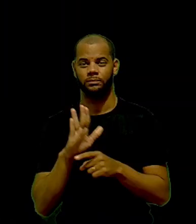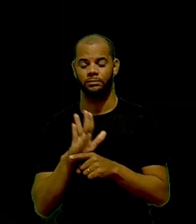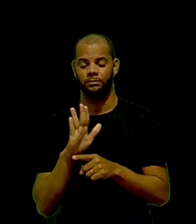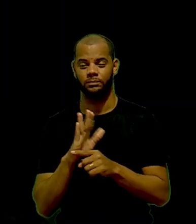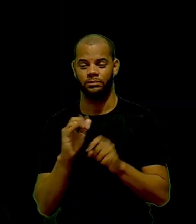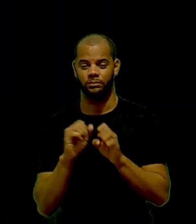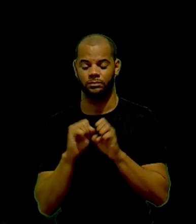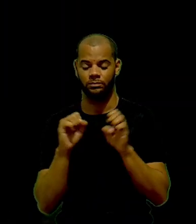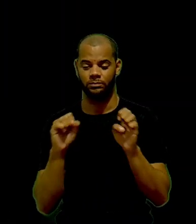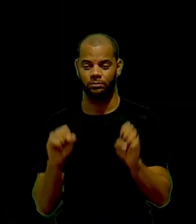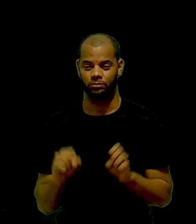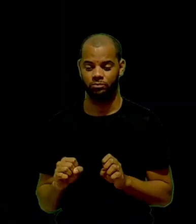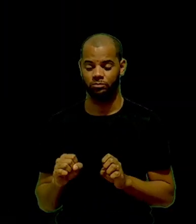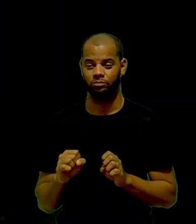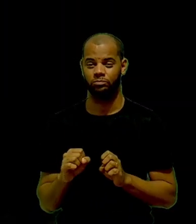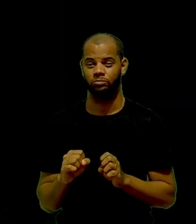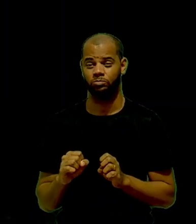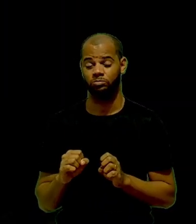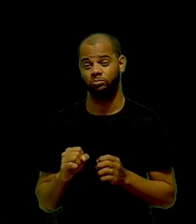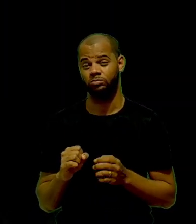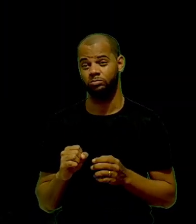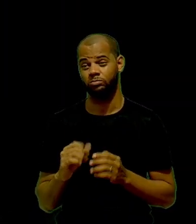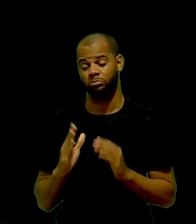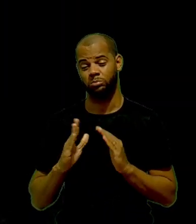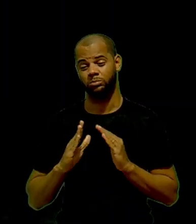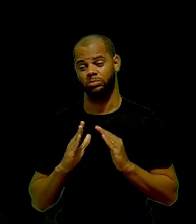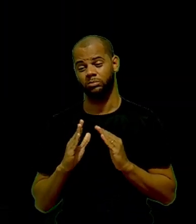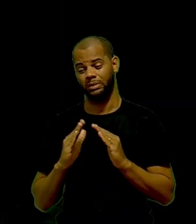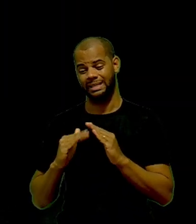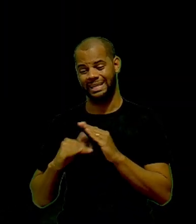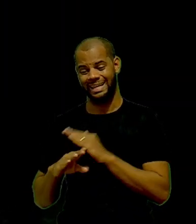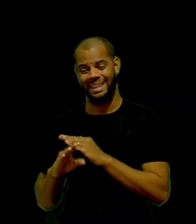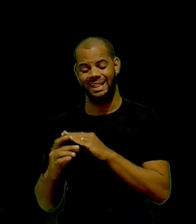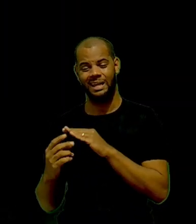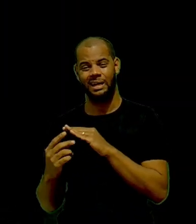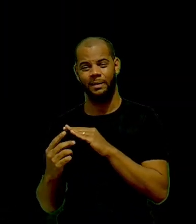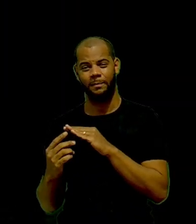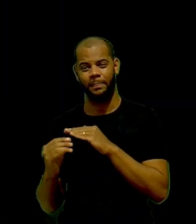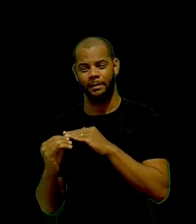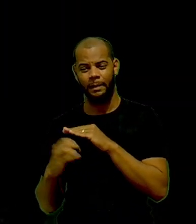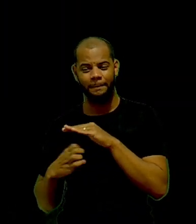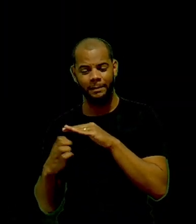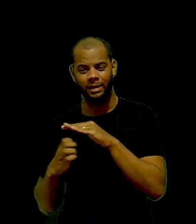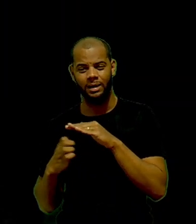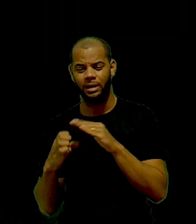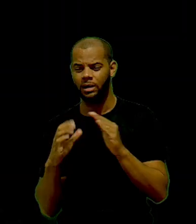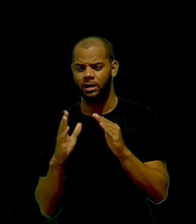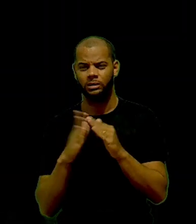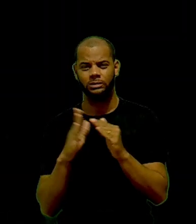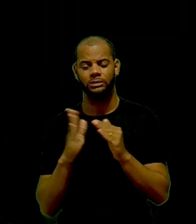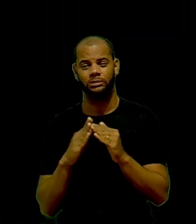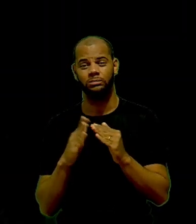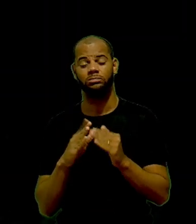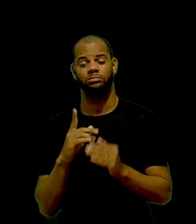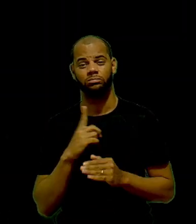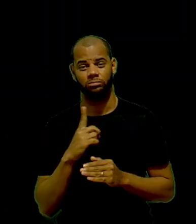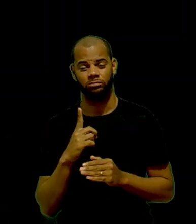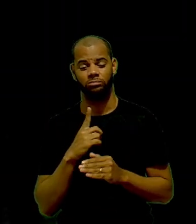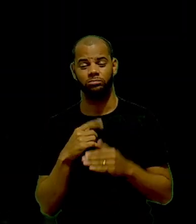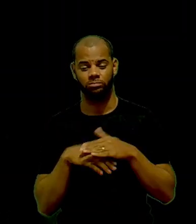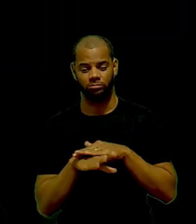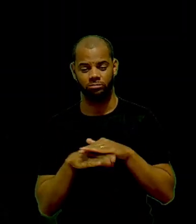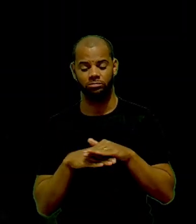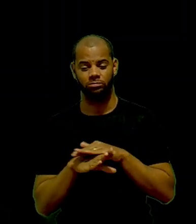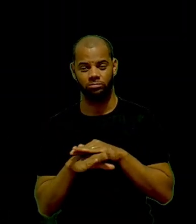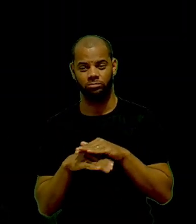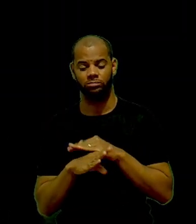sistema elétrico, desde lá na carga, na indústria, até em casas já tem sistemas de armazenamento de